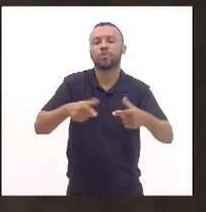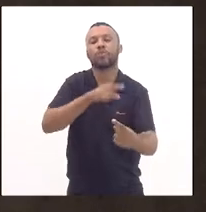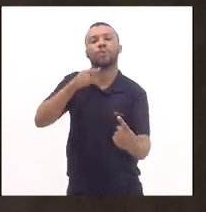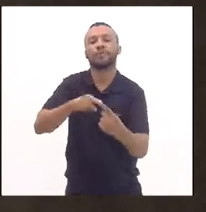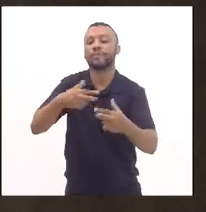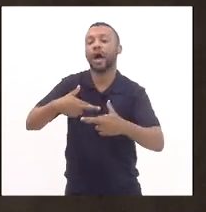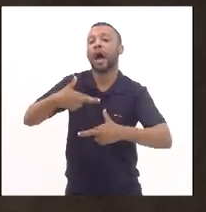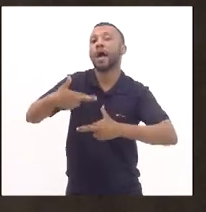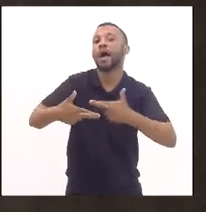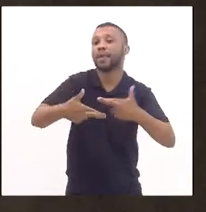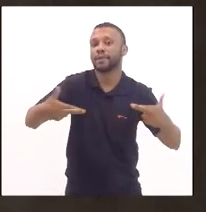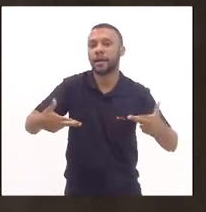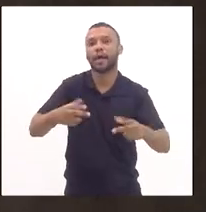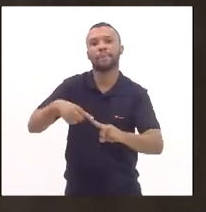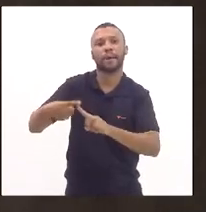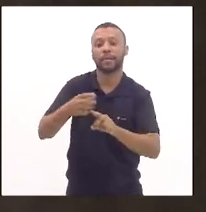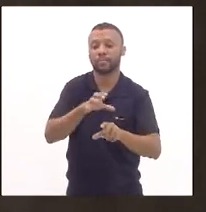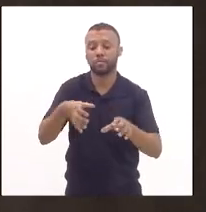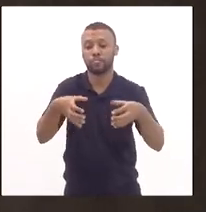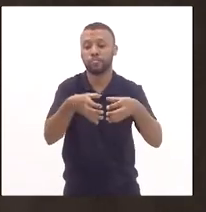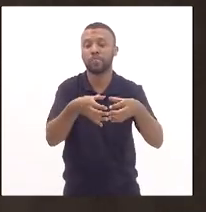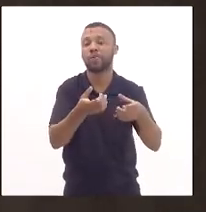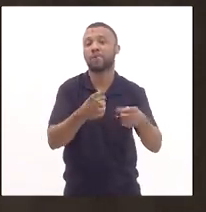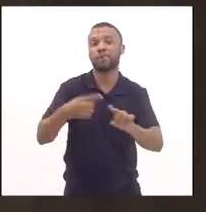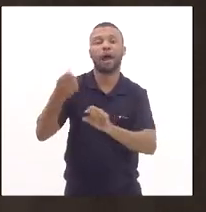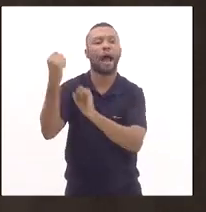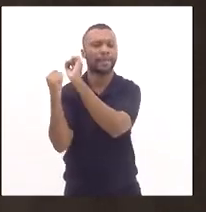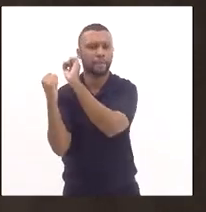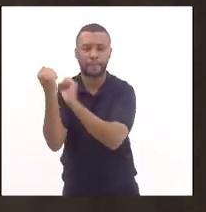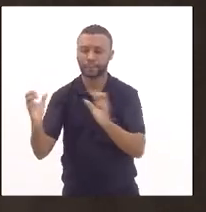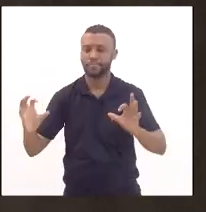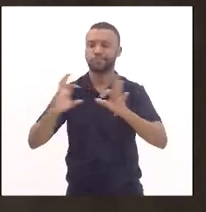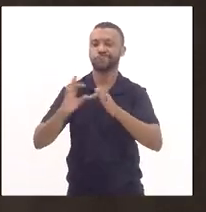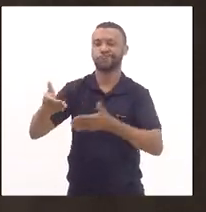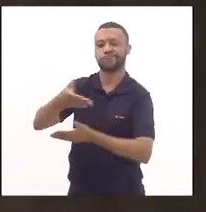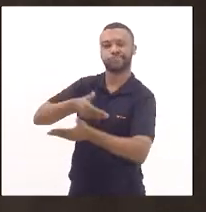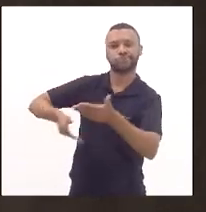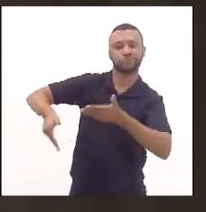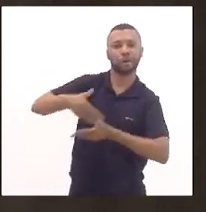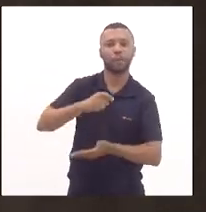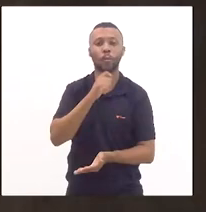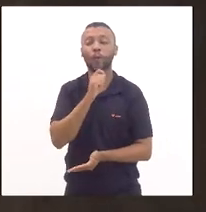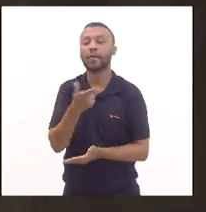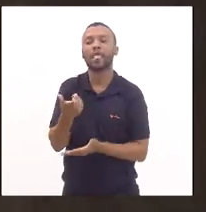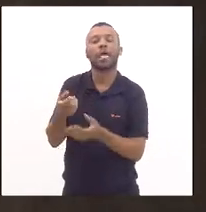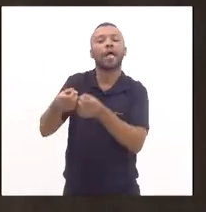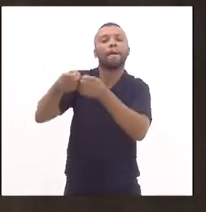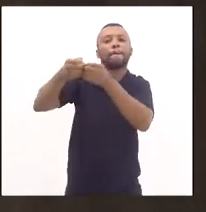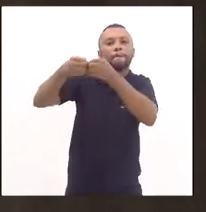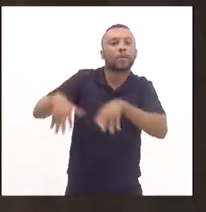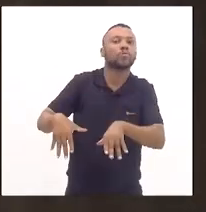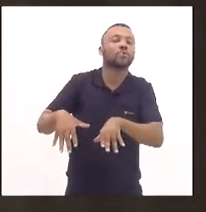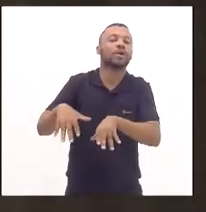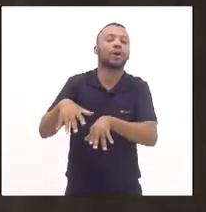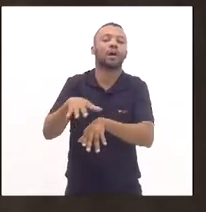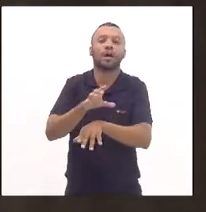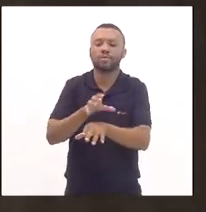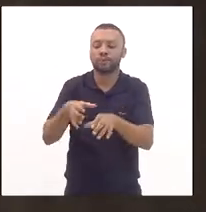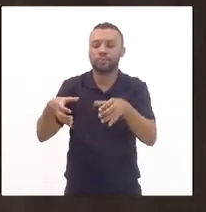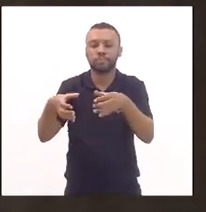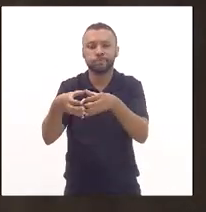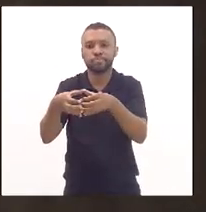reciclagem, para as cooperativas e para as empresas, sem prejudicar as